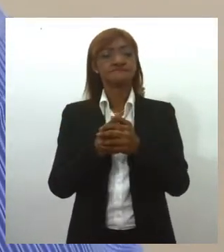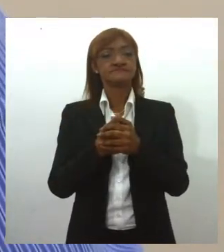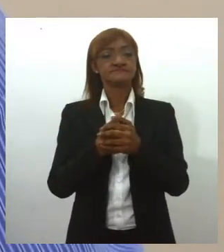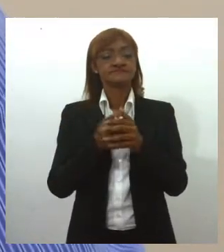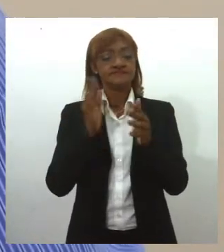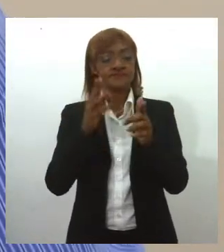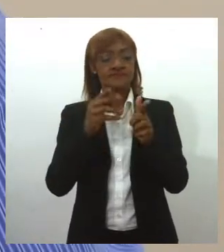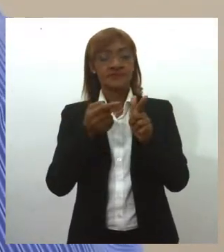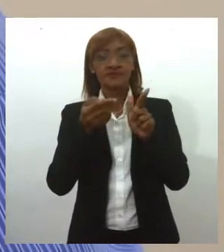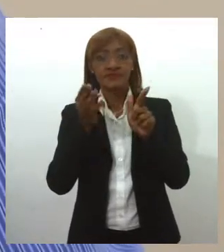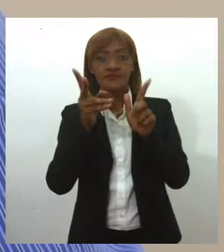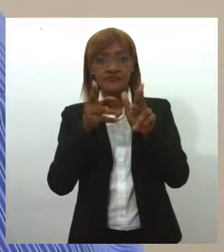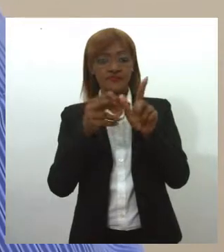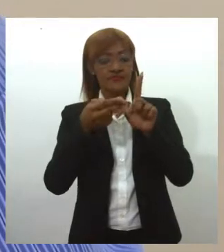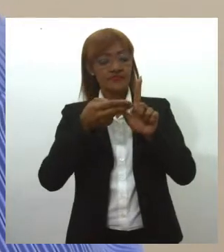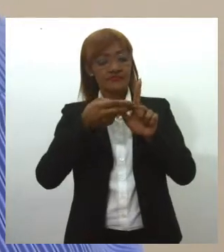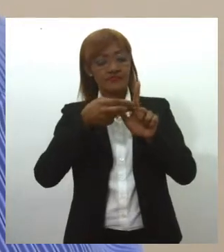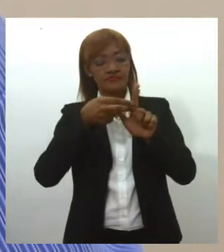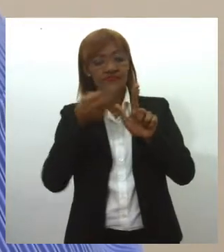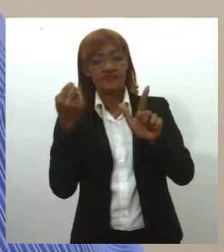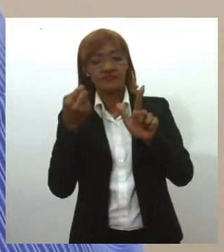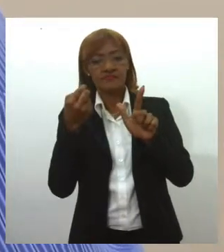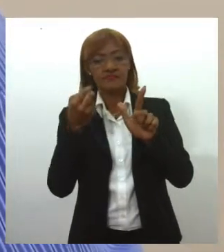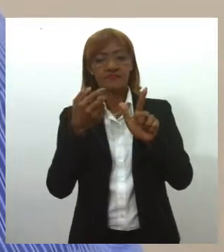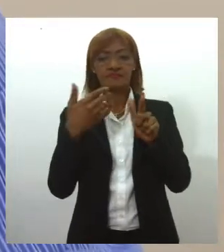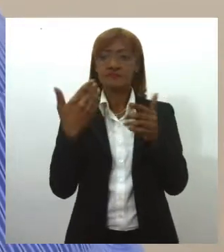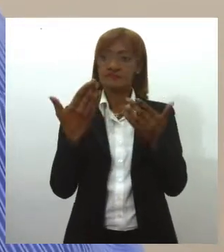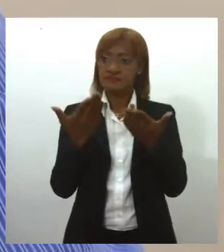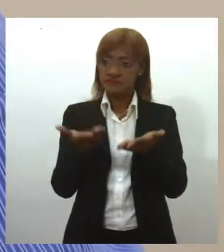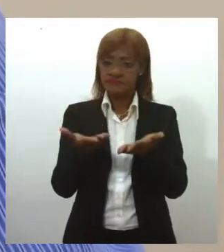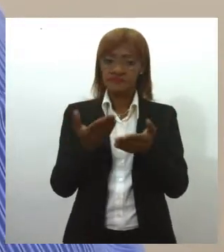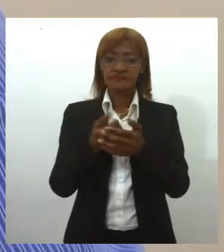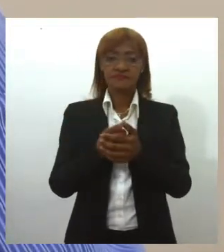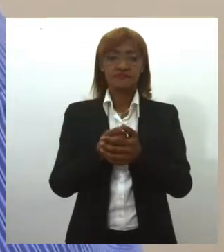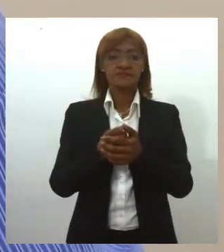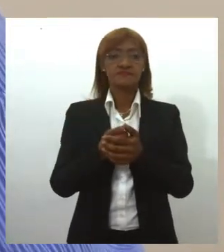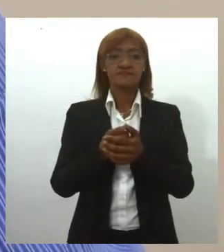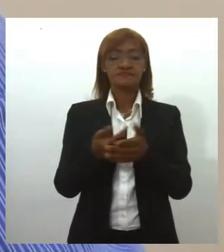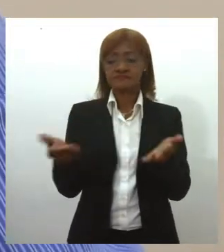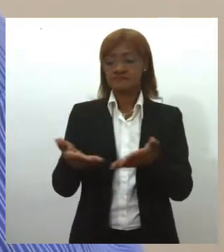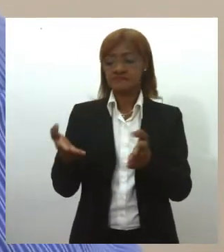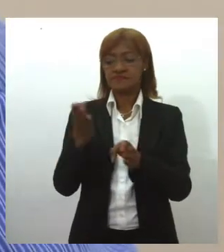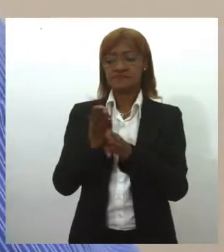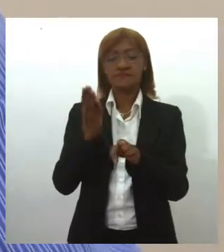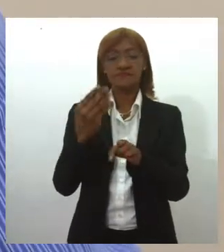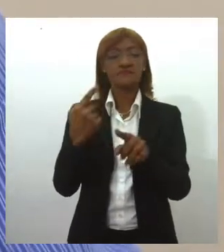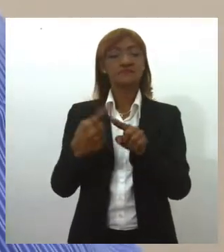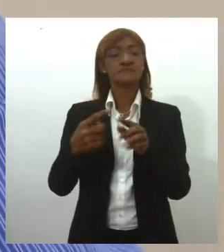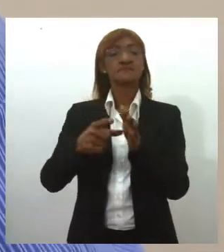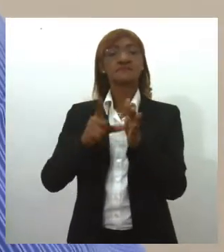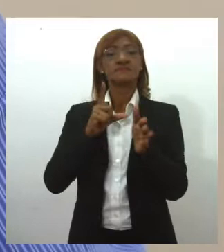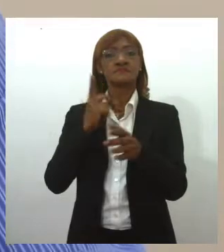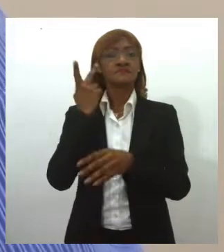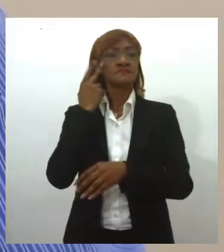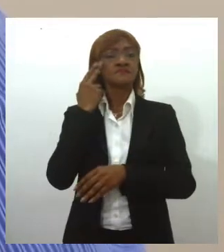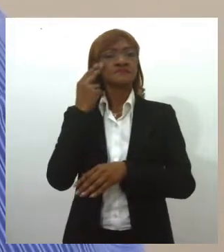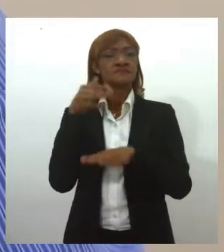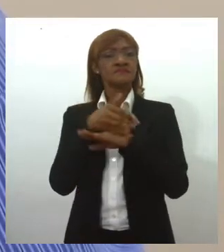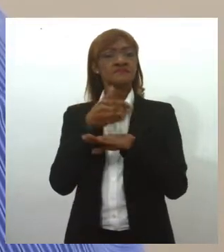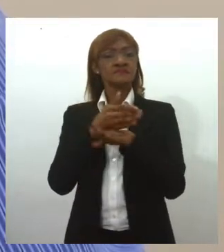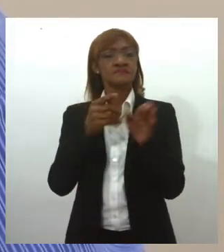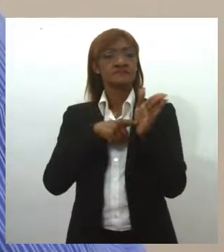caso foi descoberto um câncer na próstata. E esse câncer só foi descoberto agora devido a eu fazer os exames de rotina. Se